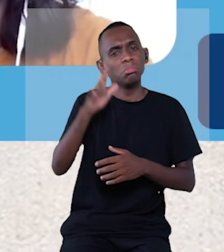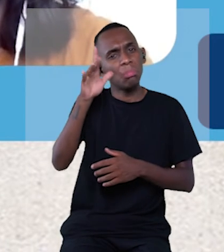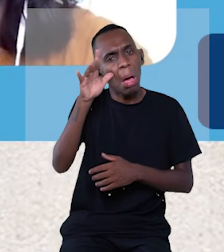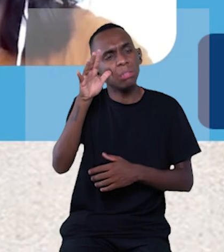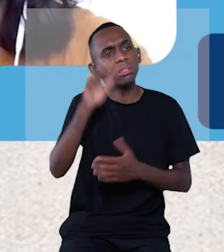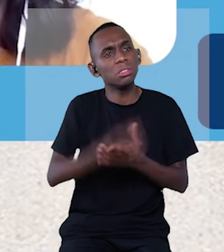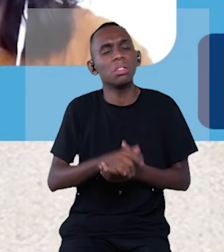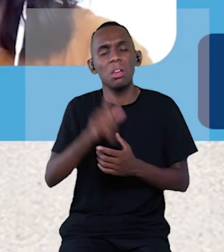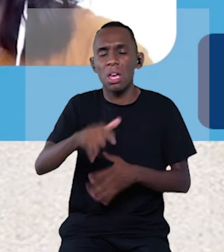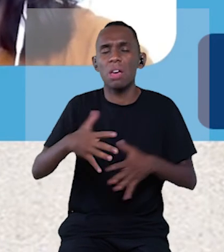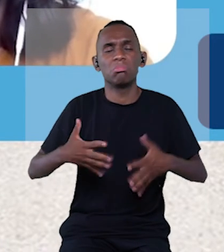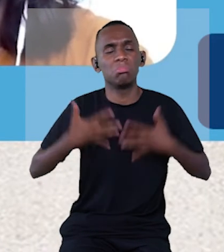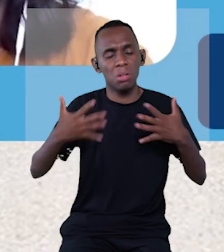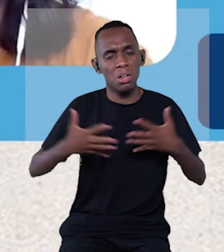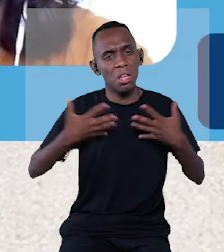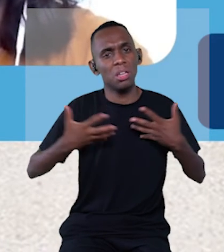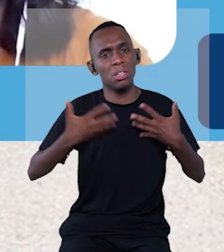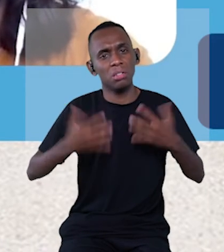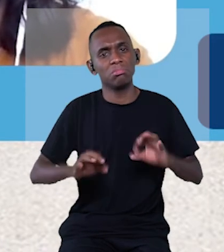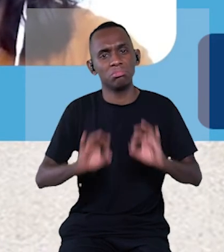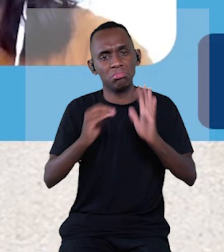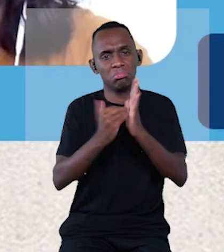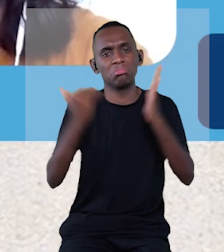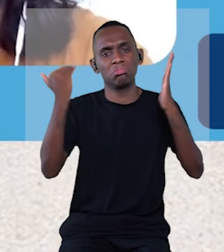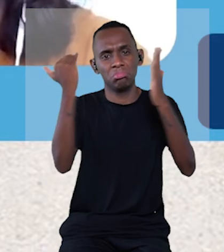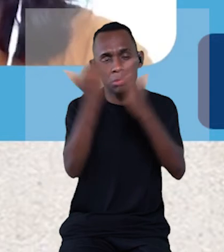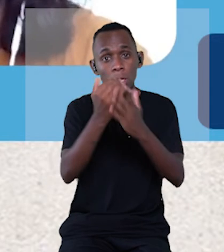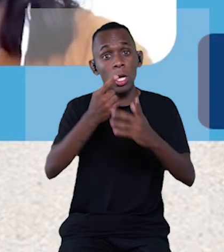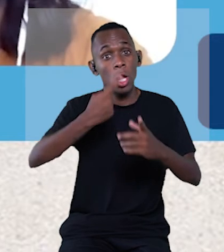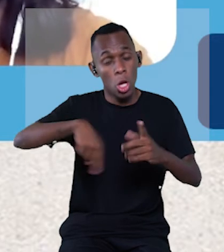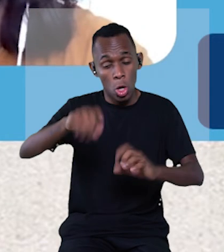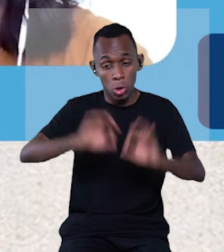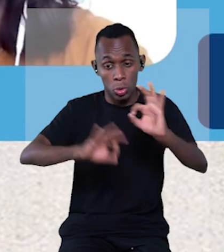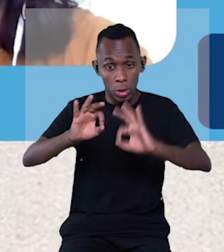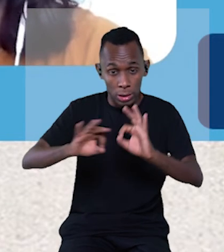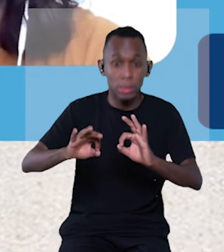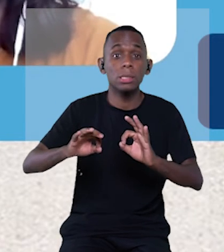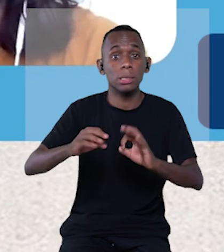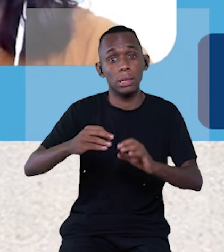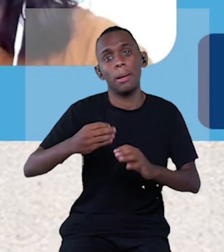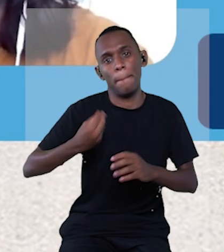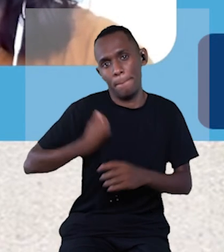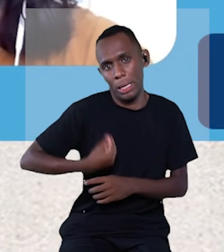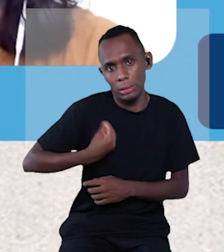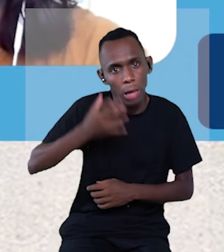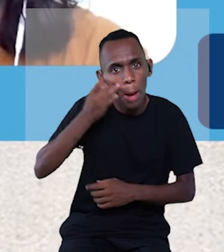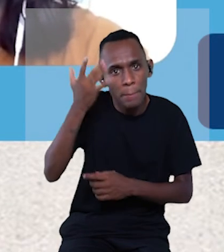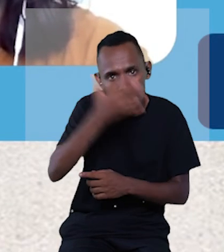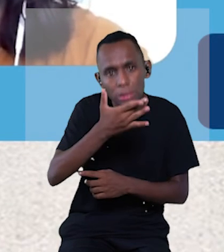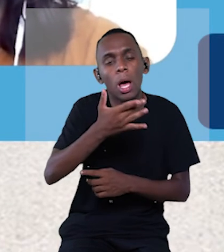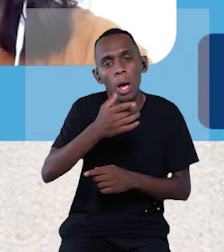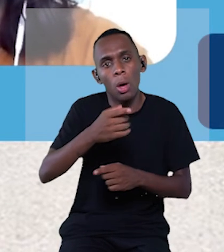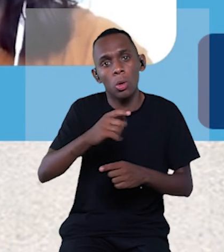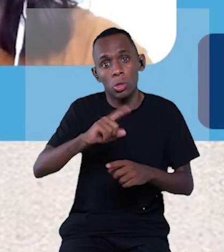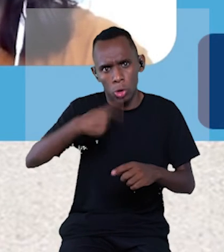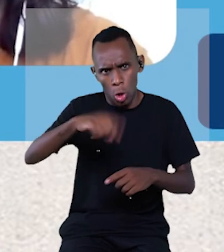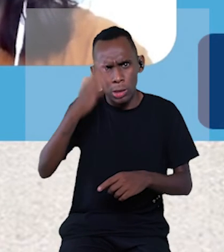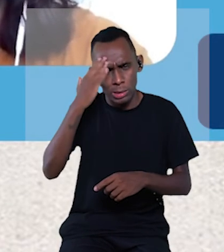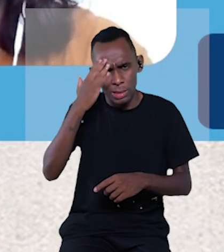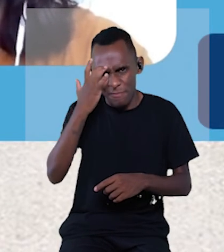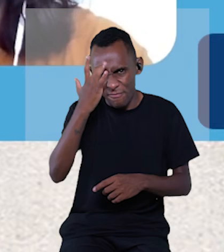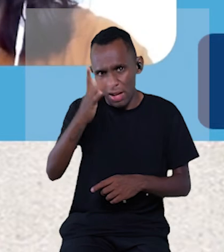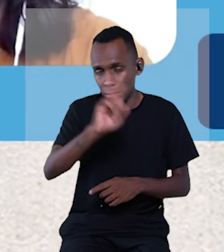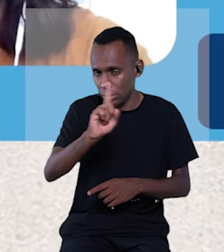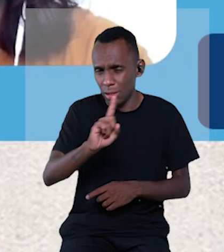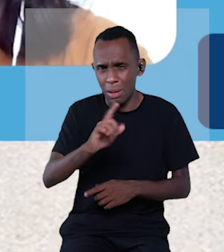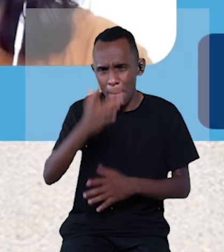para prestigiar isso, assim, isso é de uma alegria imensa, porque a gente que realiza sempre um papo presencial também, a gente sabe que não